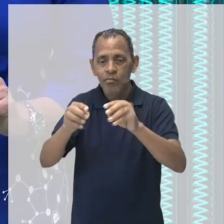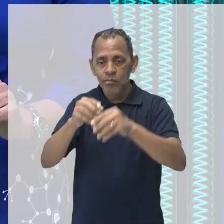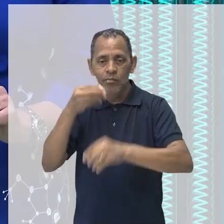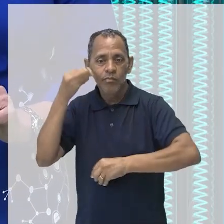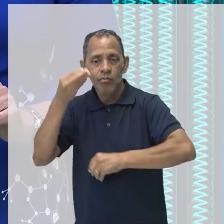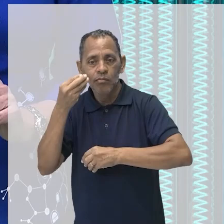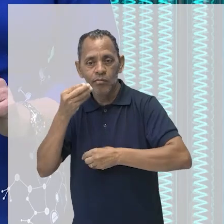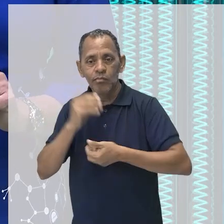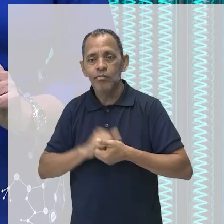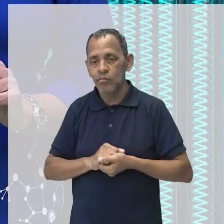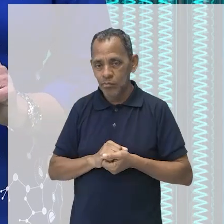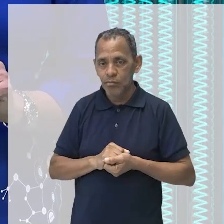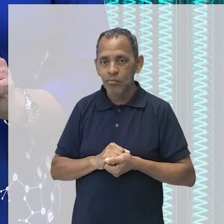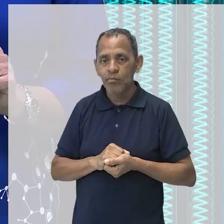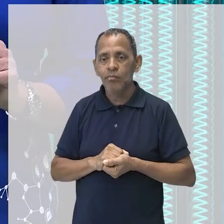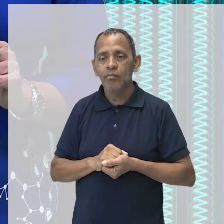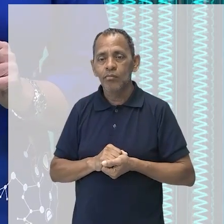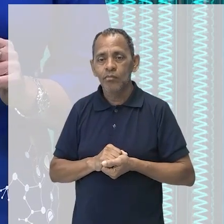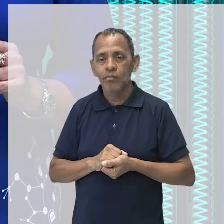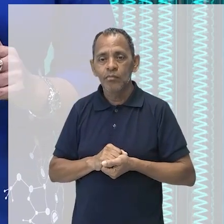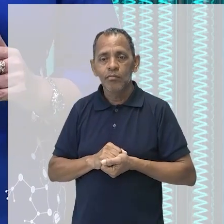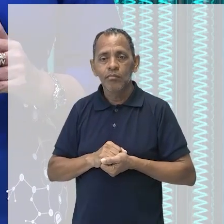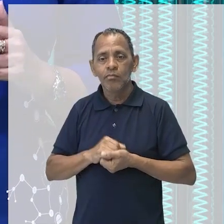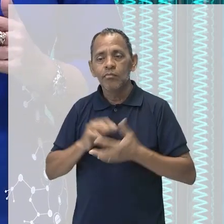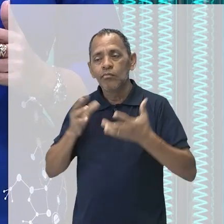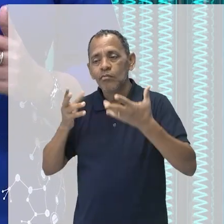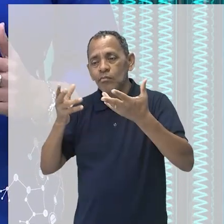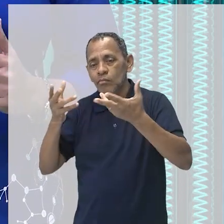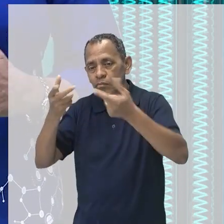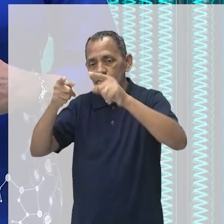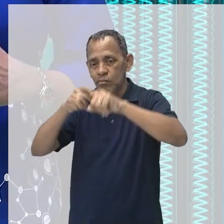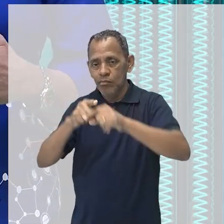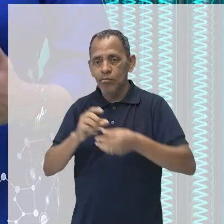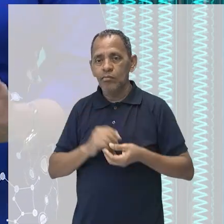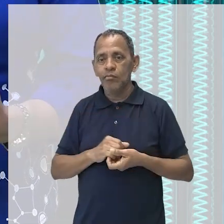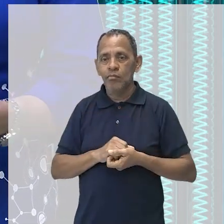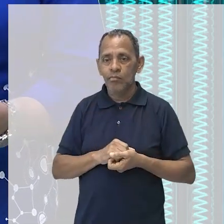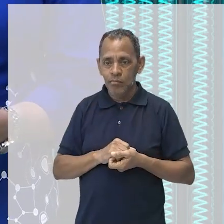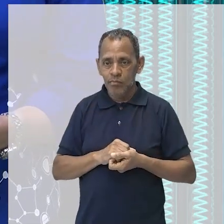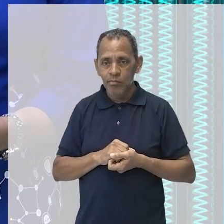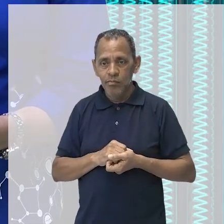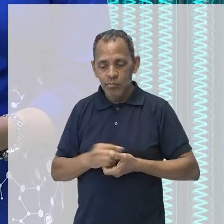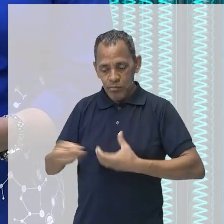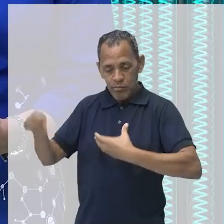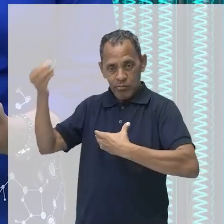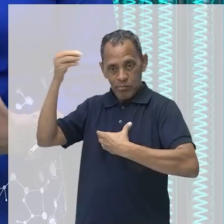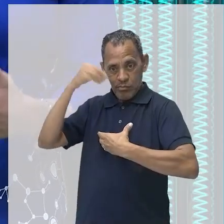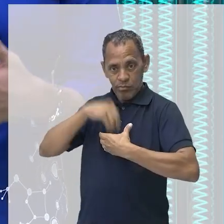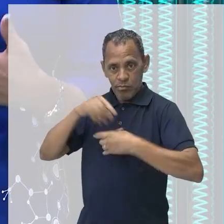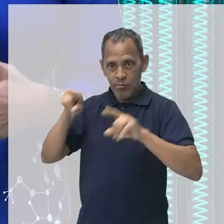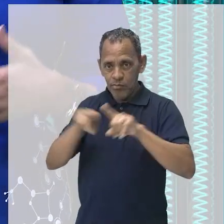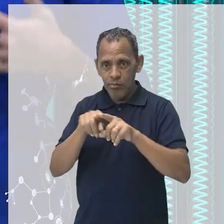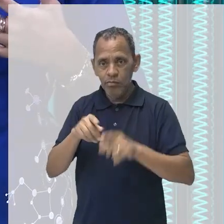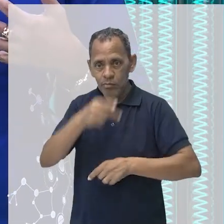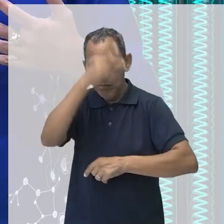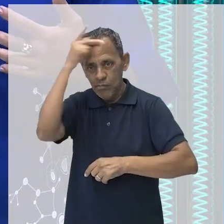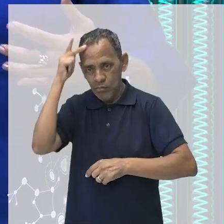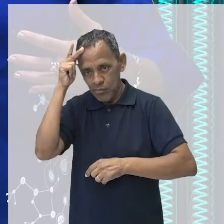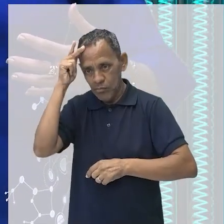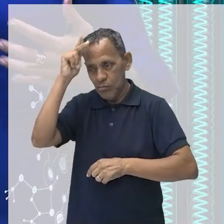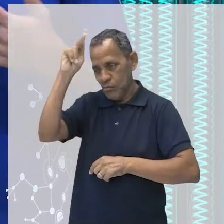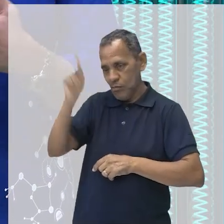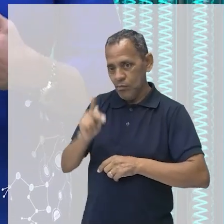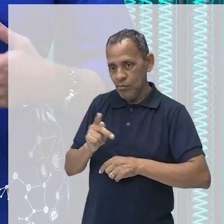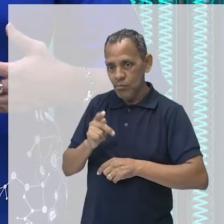experiência sensorial ao público, que é transportado para dentro da história de maneira